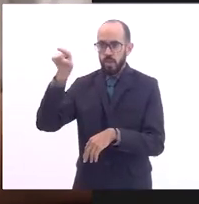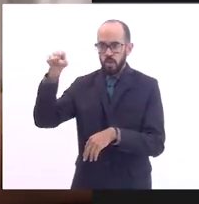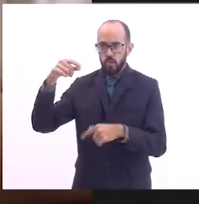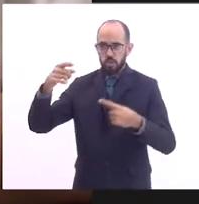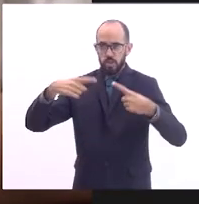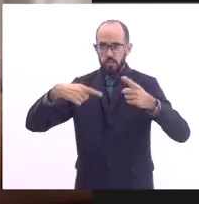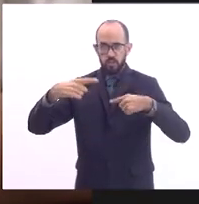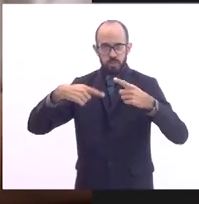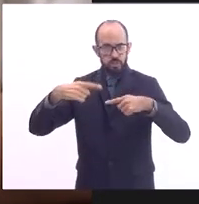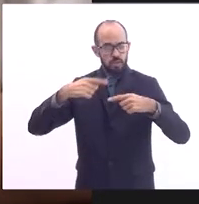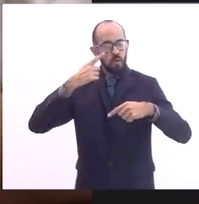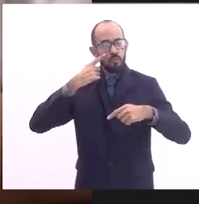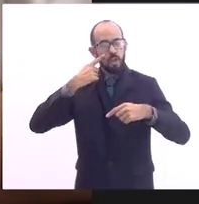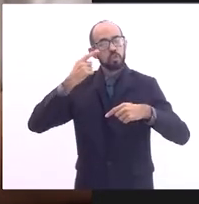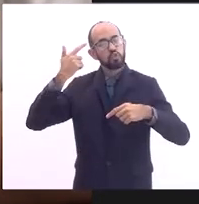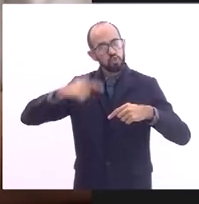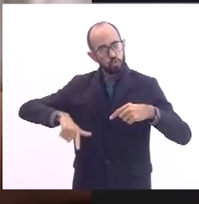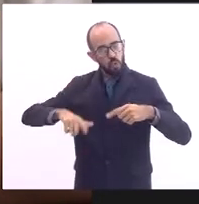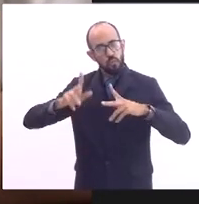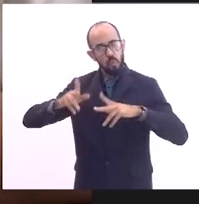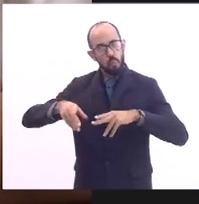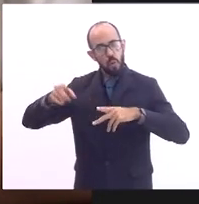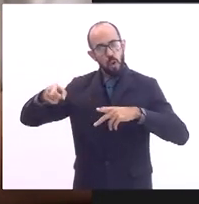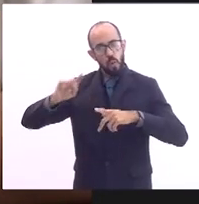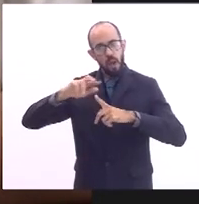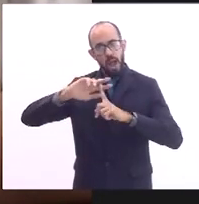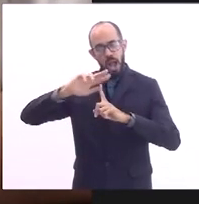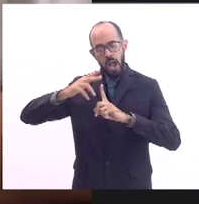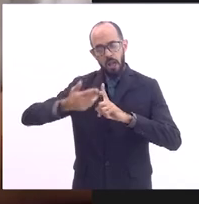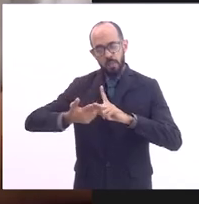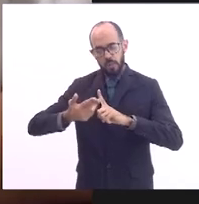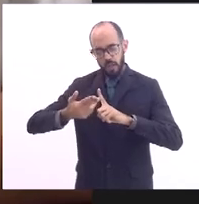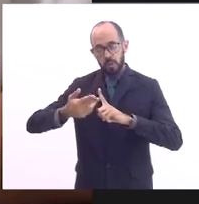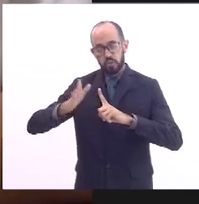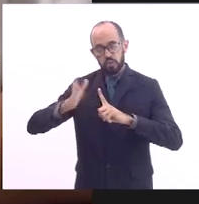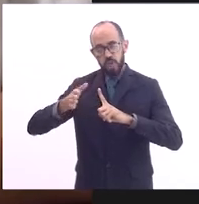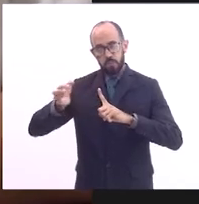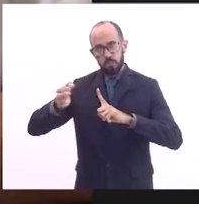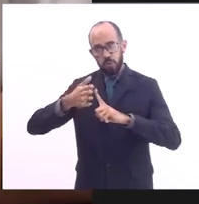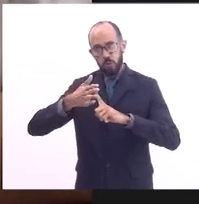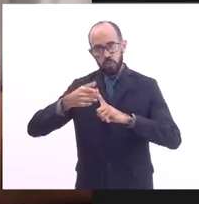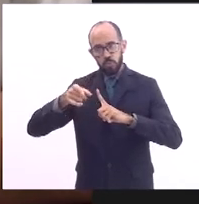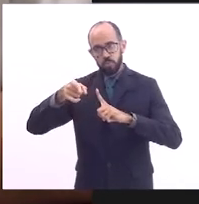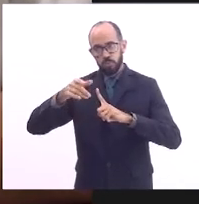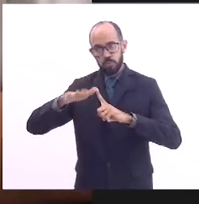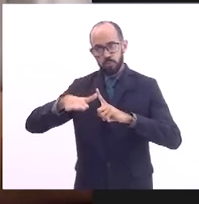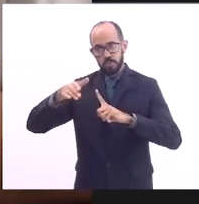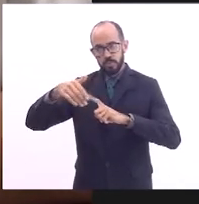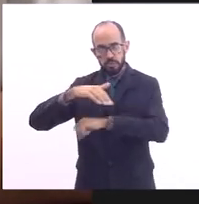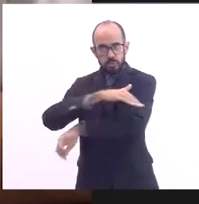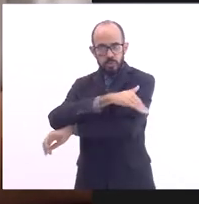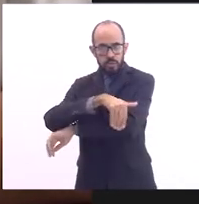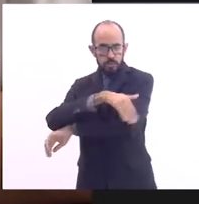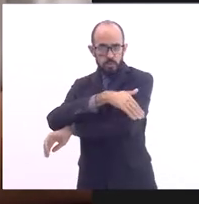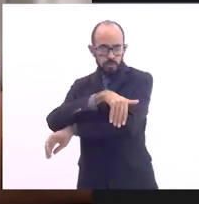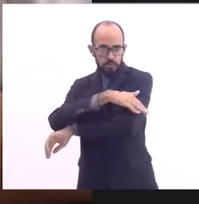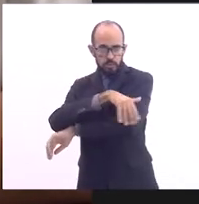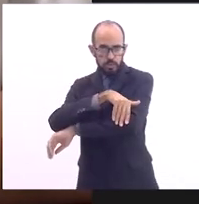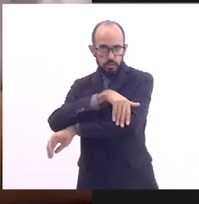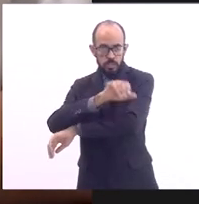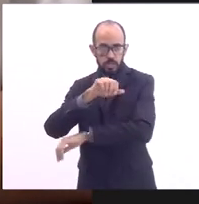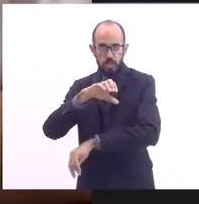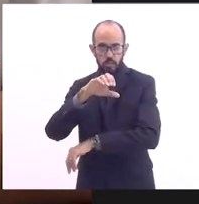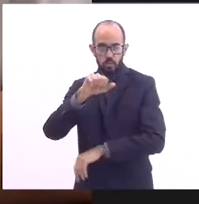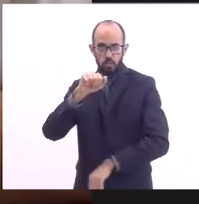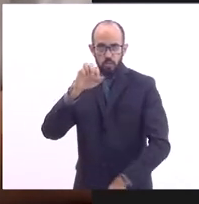a mesma coisa, árvores podadas, Lopes Trovão com Roberto Silveira na esquina do Campo de São Bento,